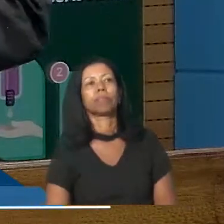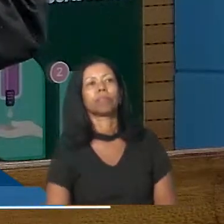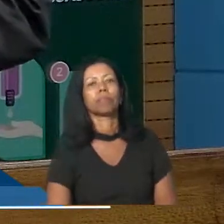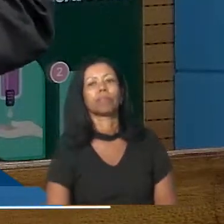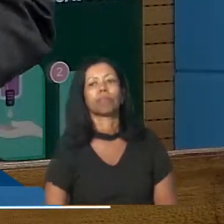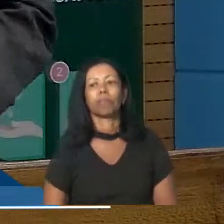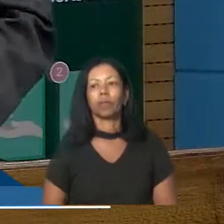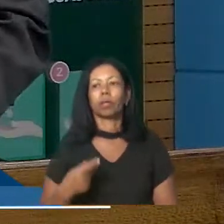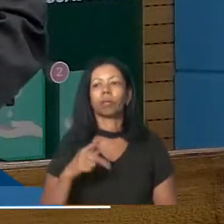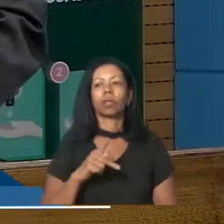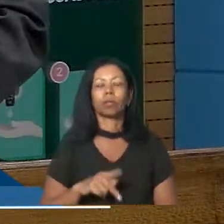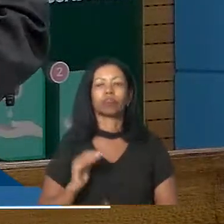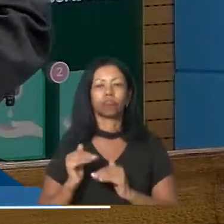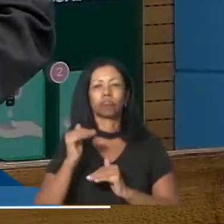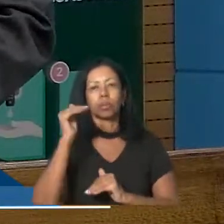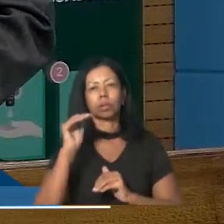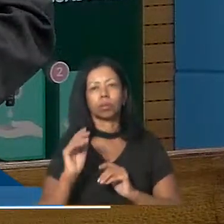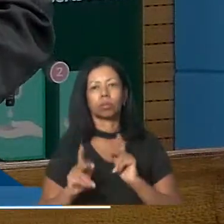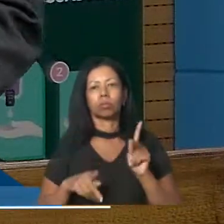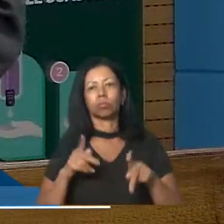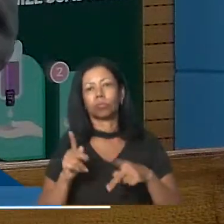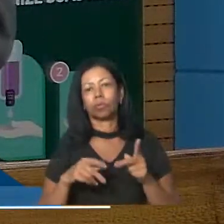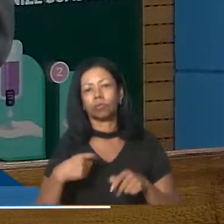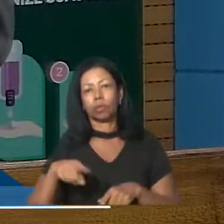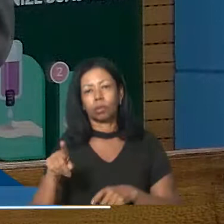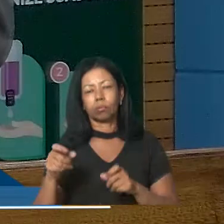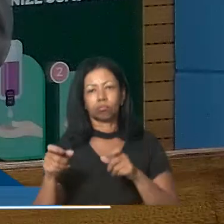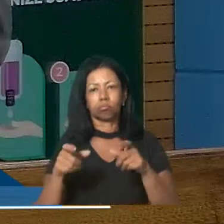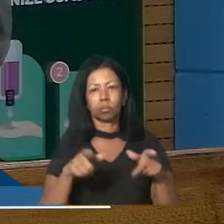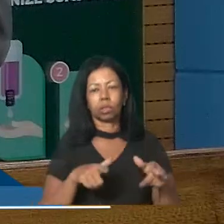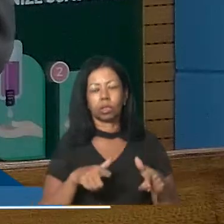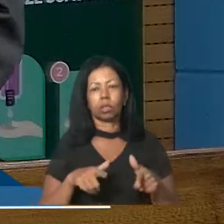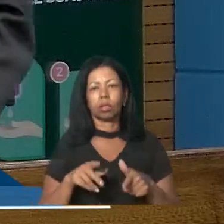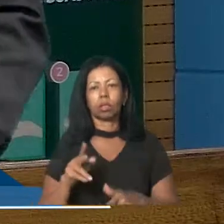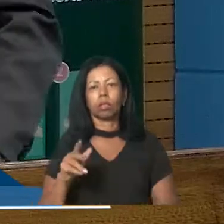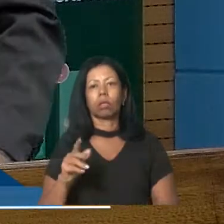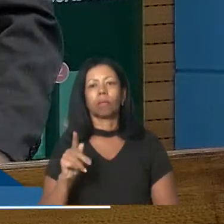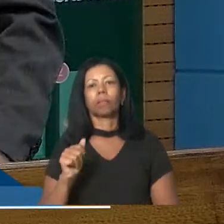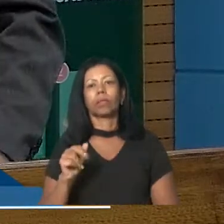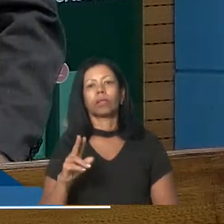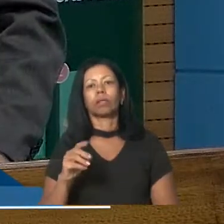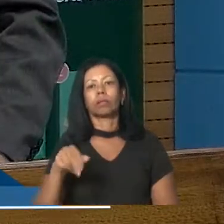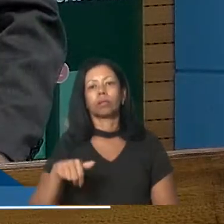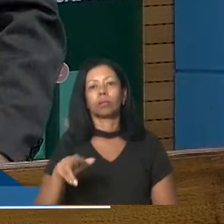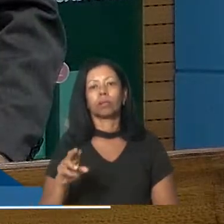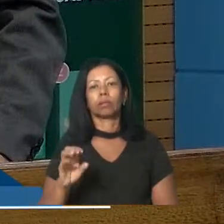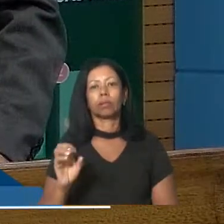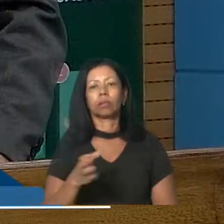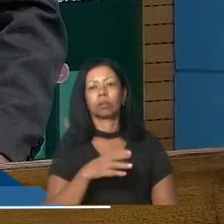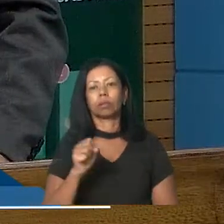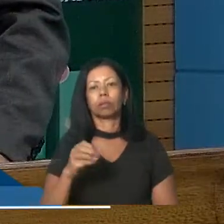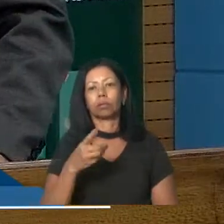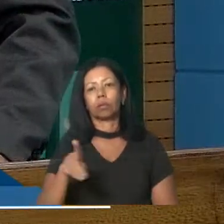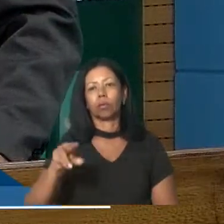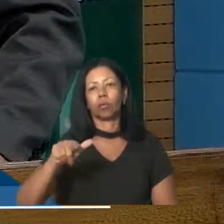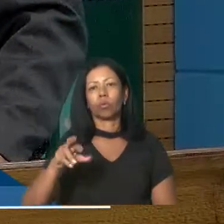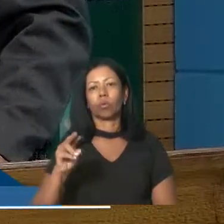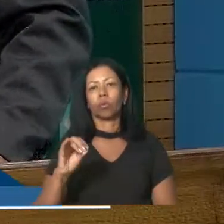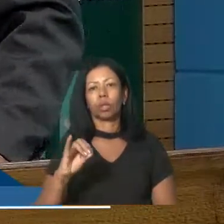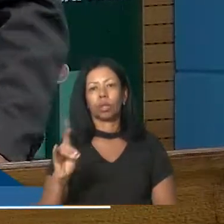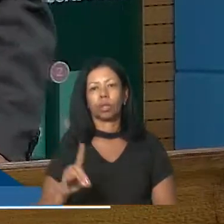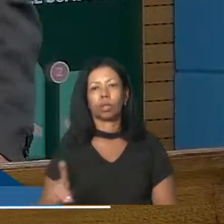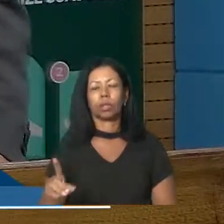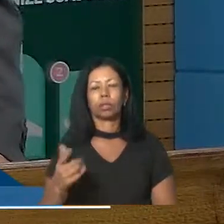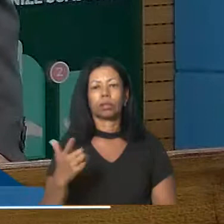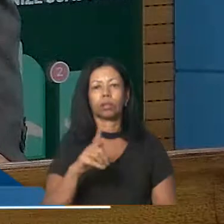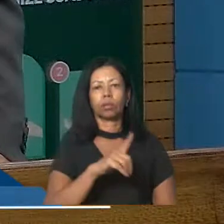do crescimento populacional daquela região, Parque São Luís, Rubens Lara, São Judas